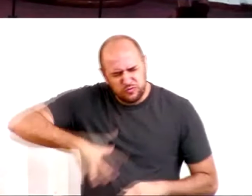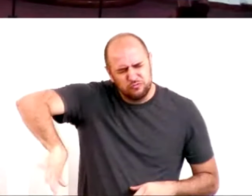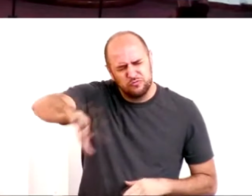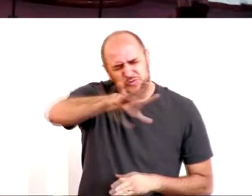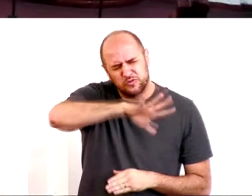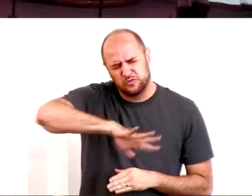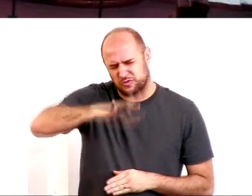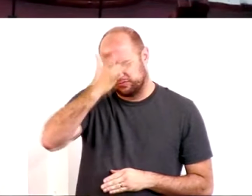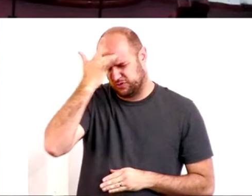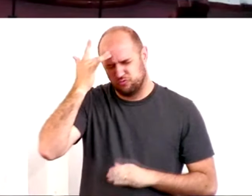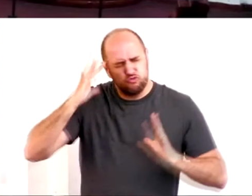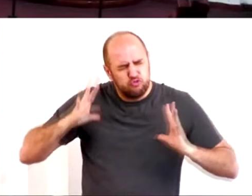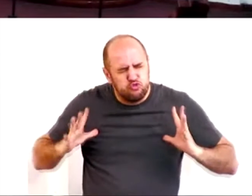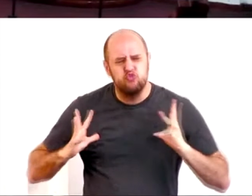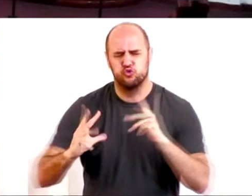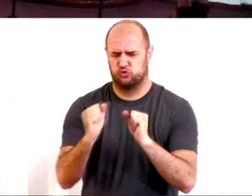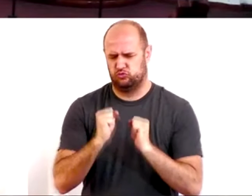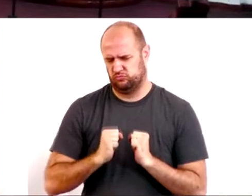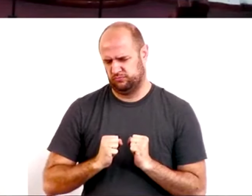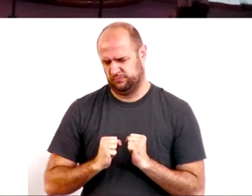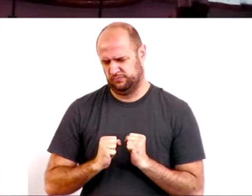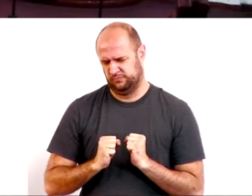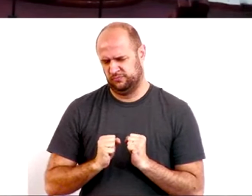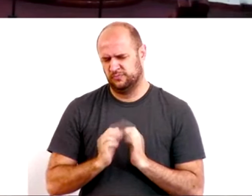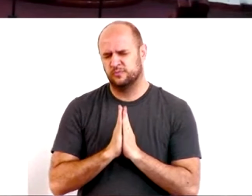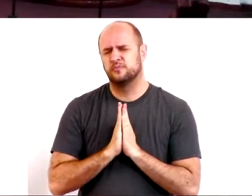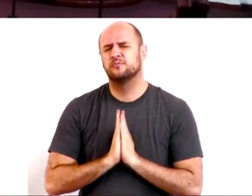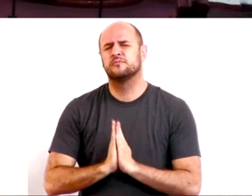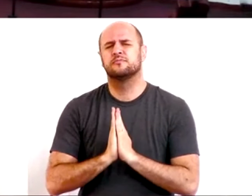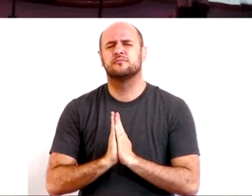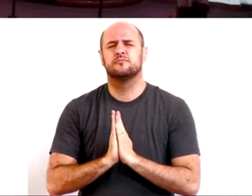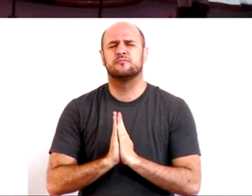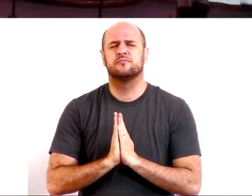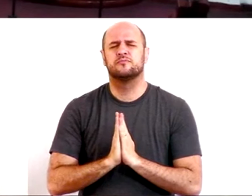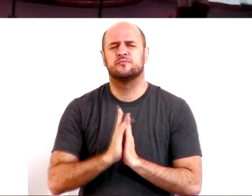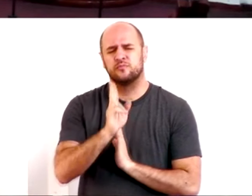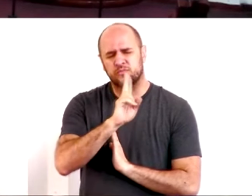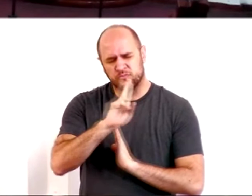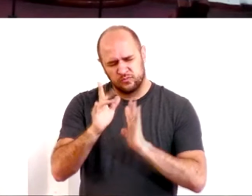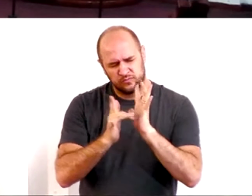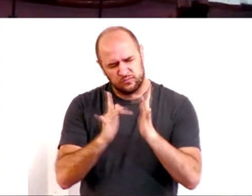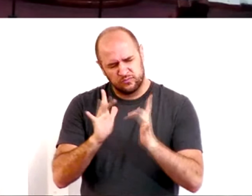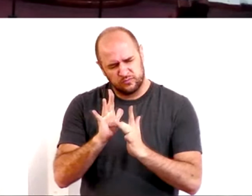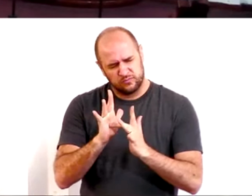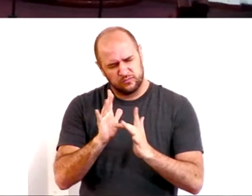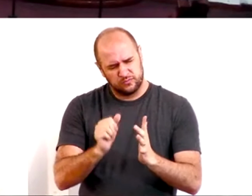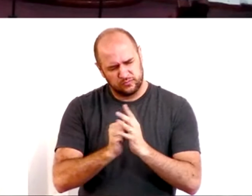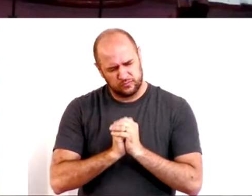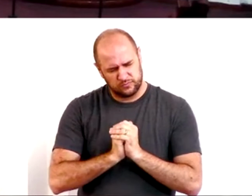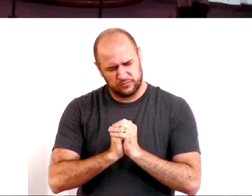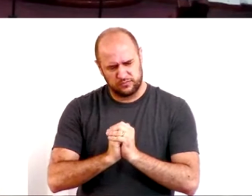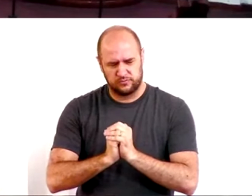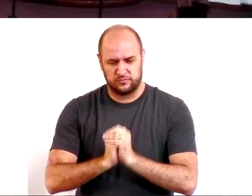sem nenhuma exceção. Nós oramos assim no nome de Jesus.